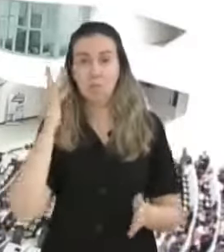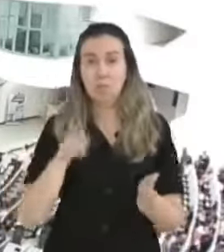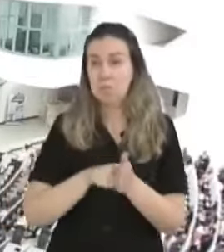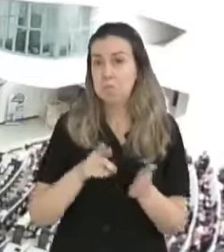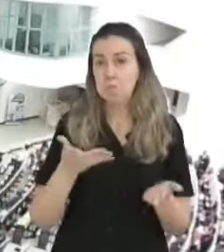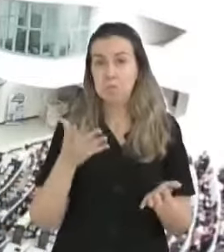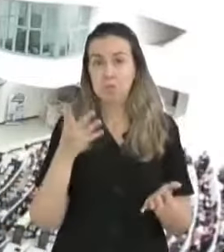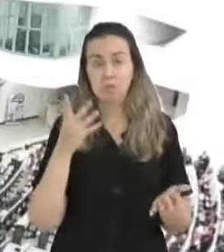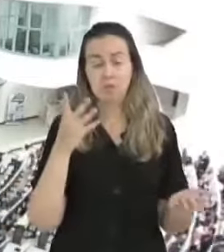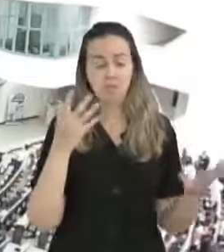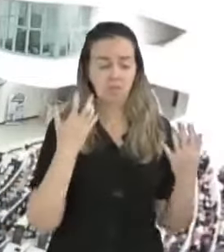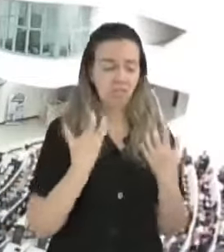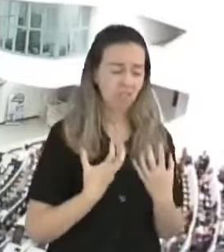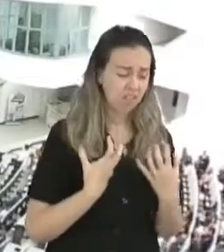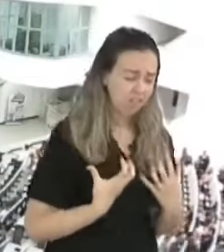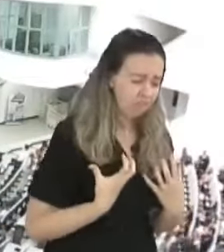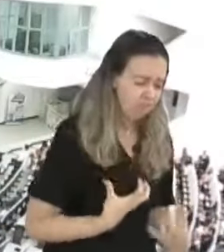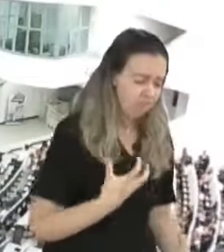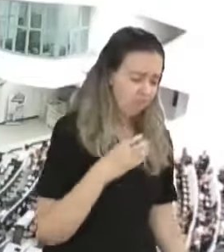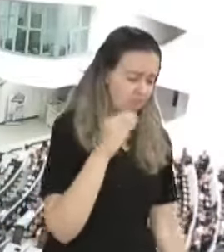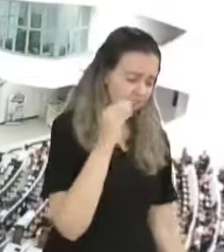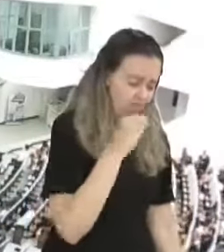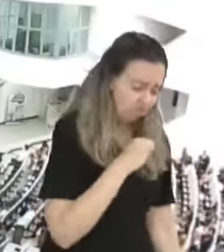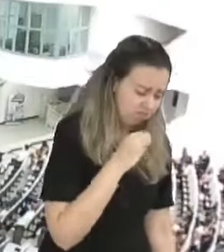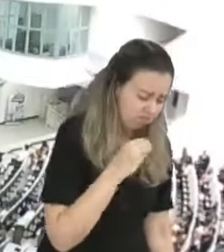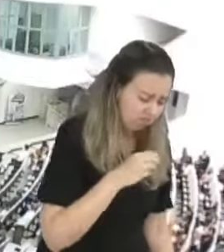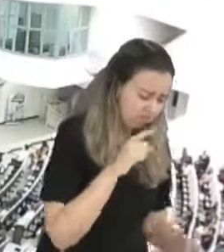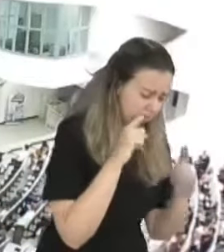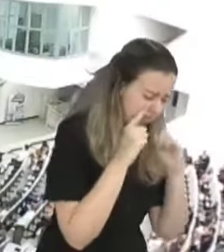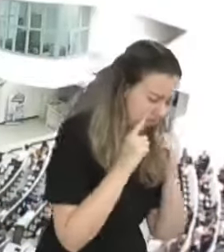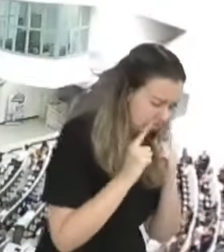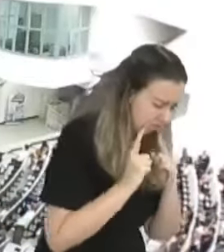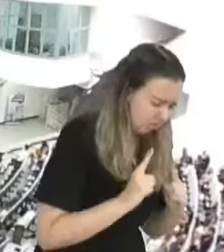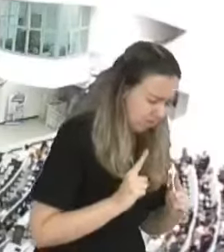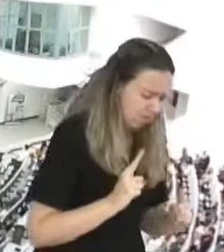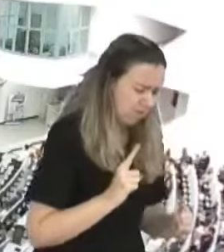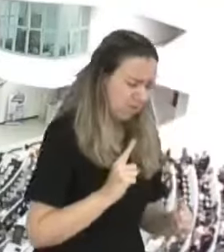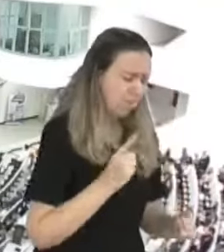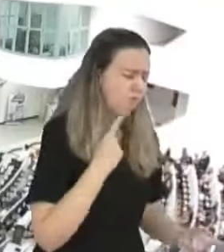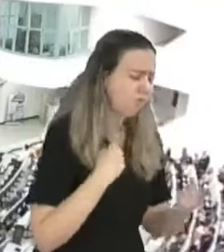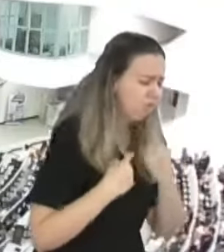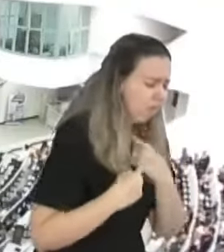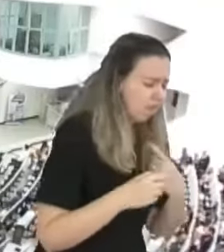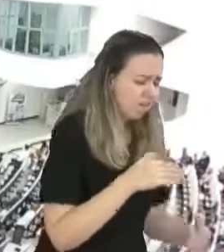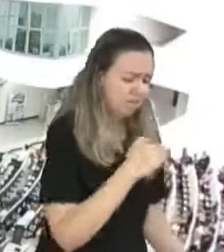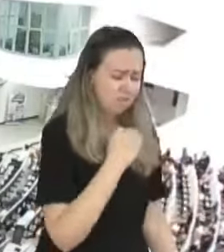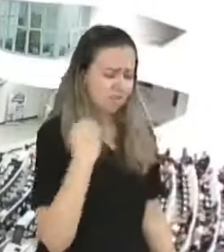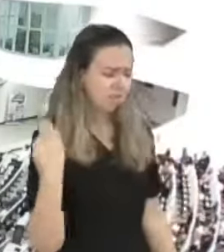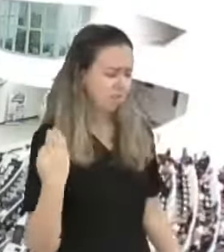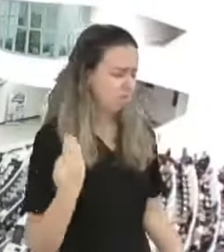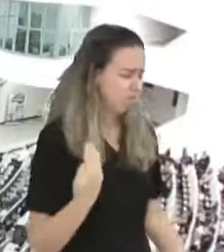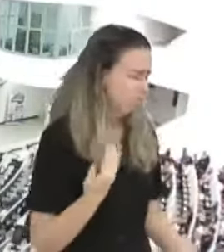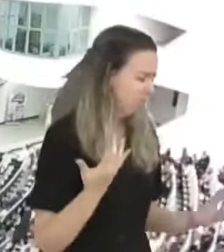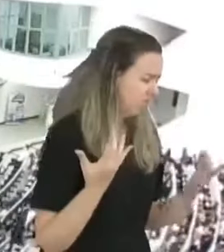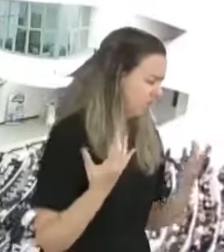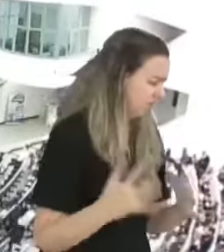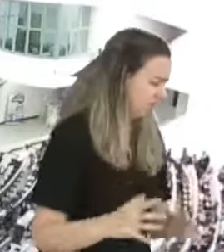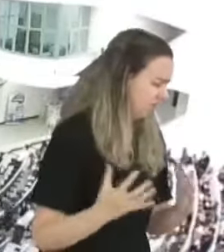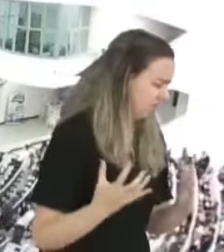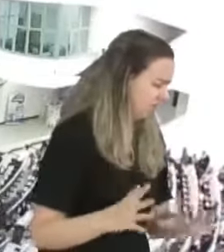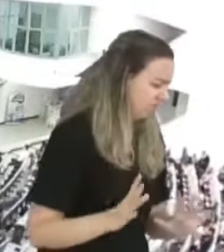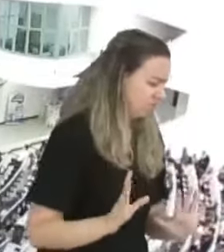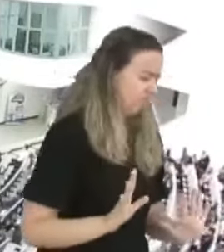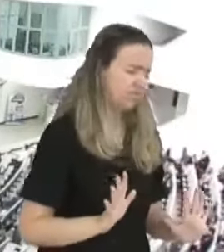Elias, debaixo de um pé de zimbro, chorando, pedindo até para morrer. Já se entregou à situação.